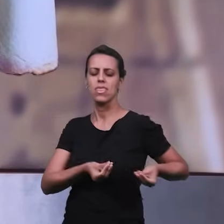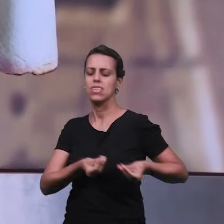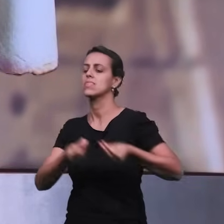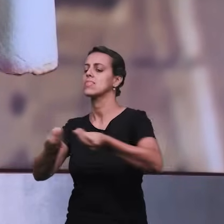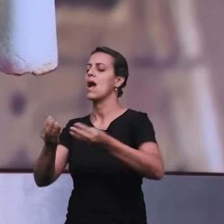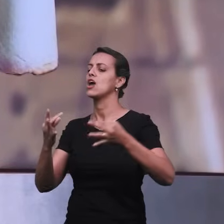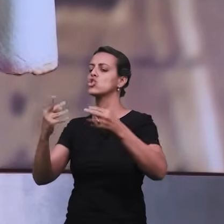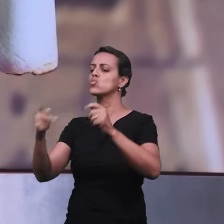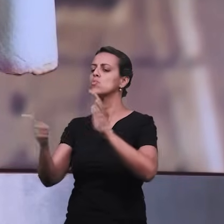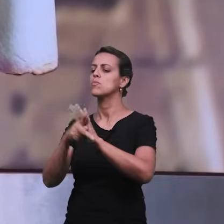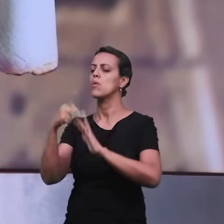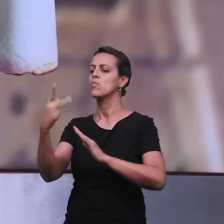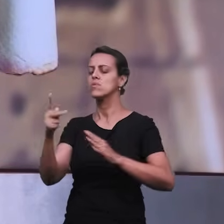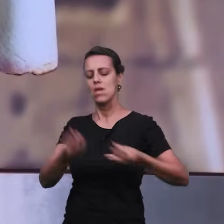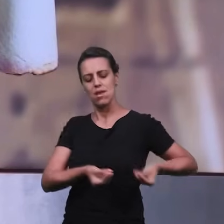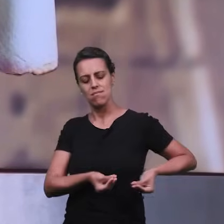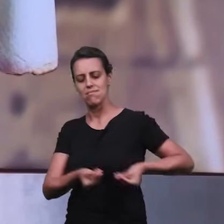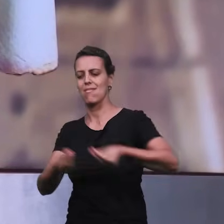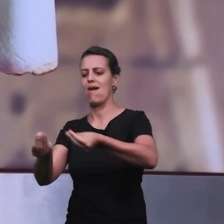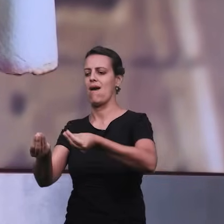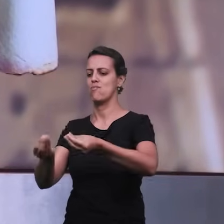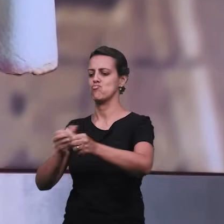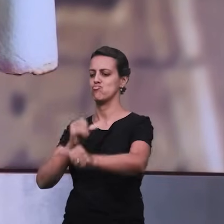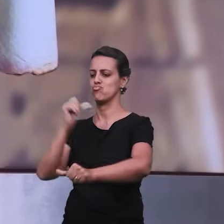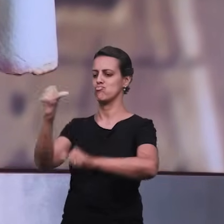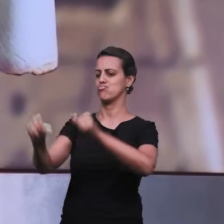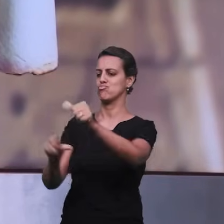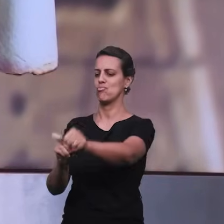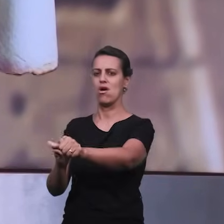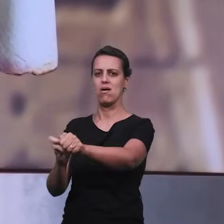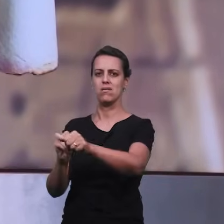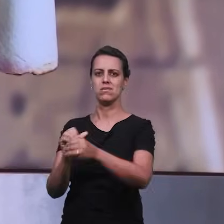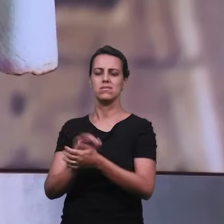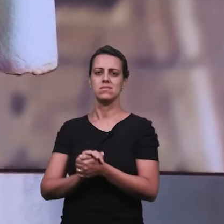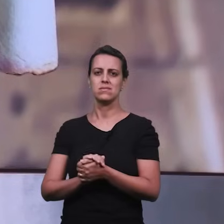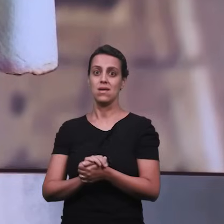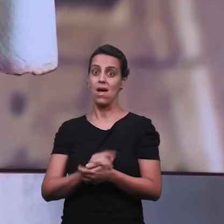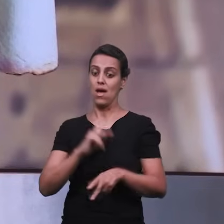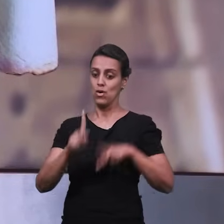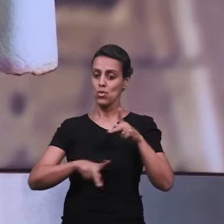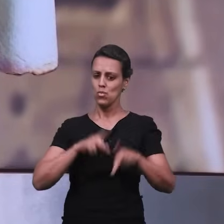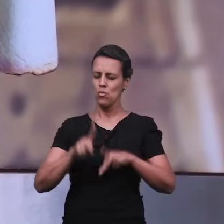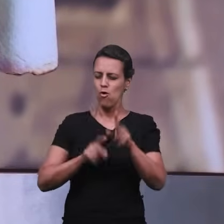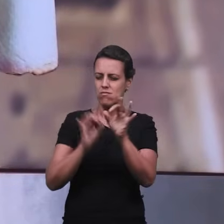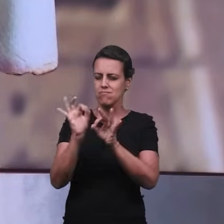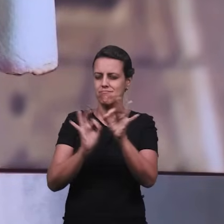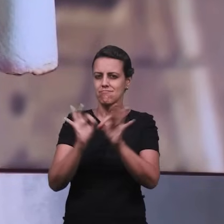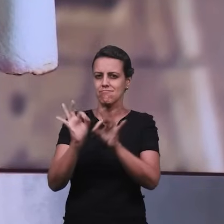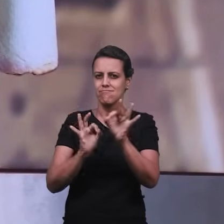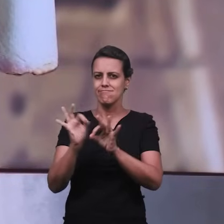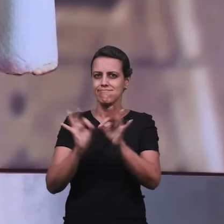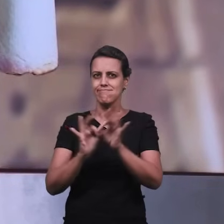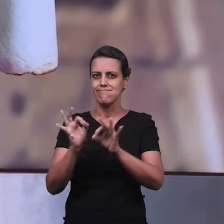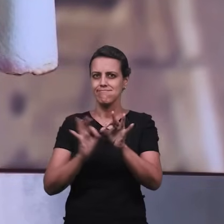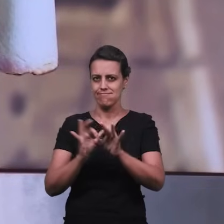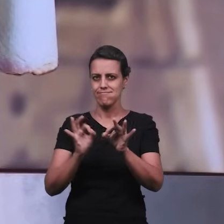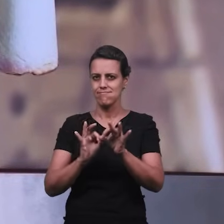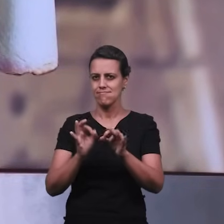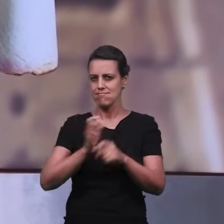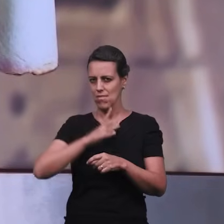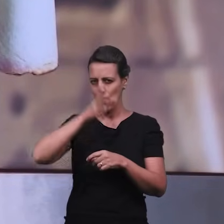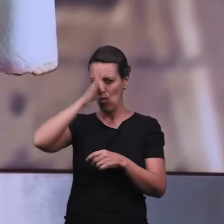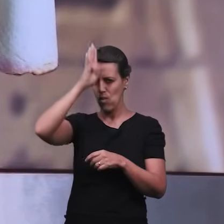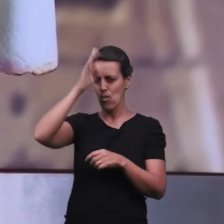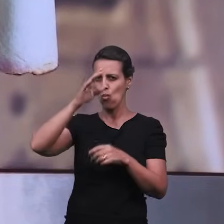a liderança de Zorobabel, o povo se organiza e, por ordem do rei da